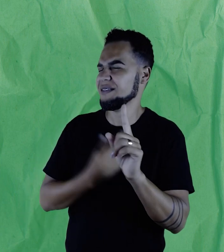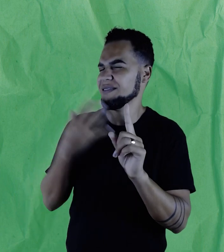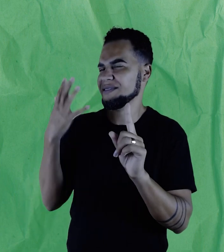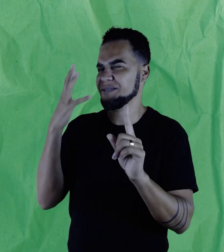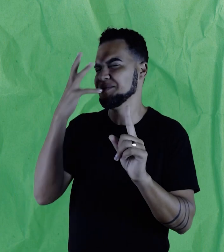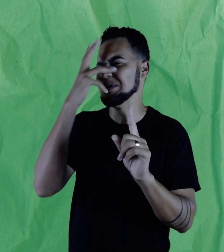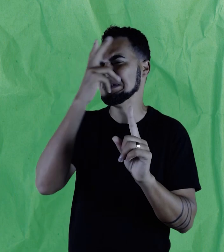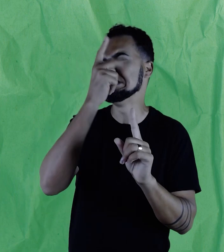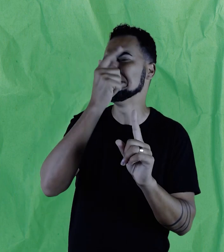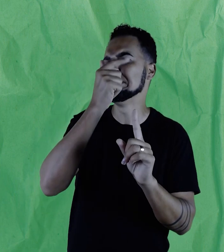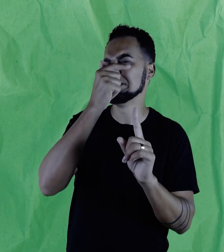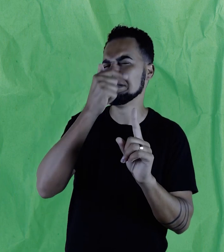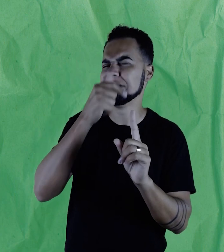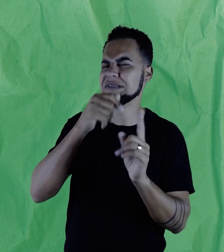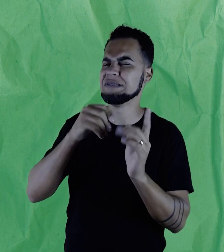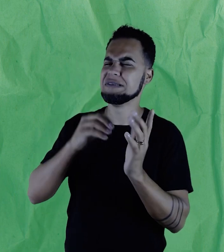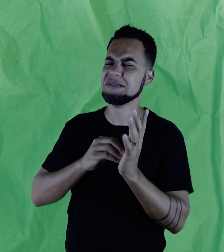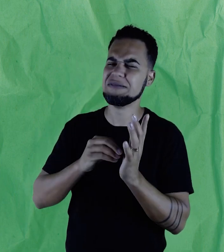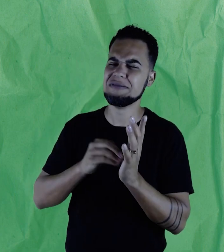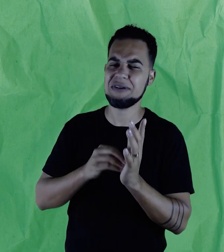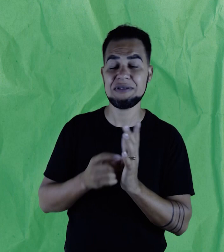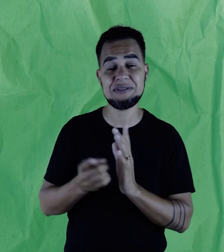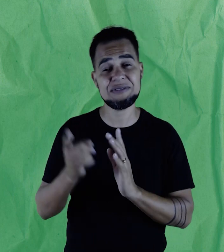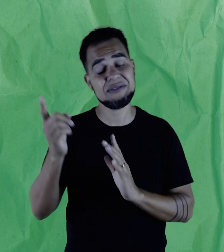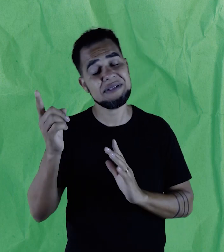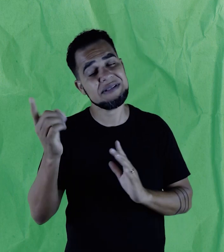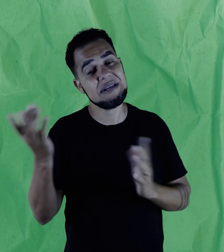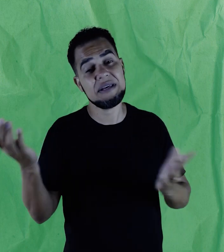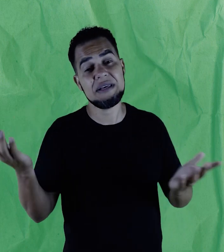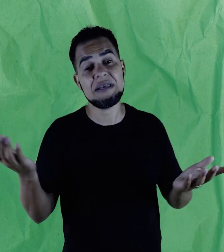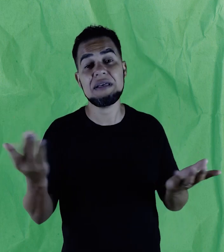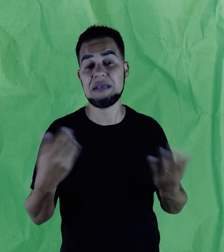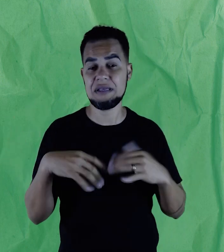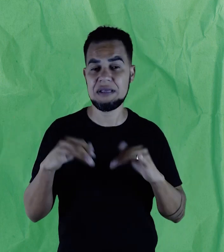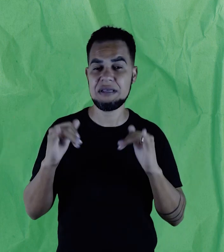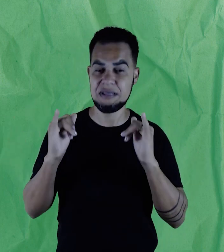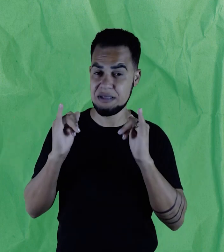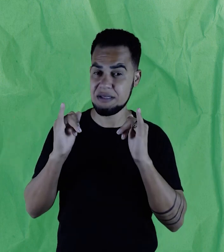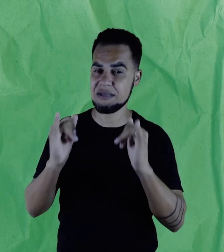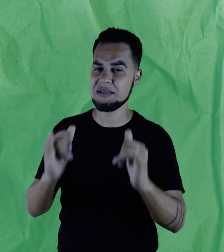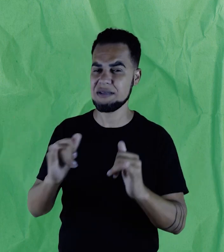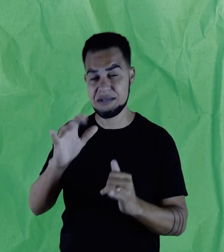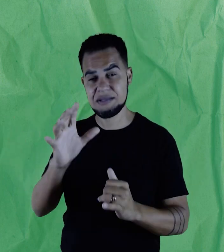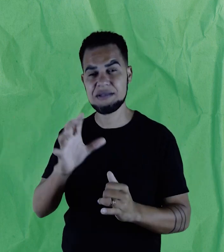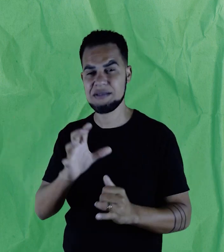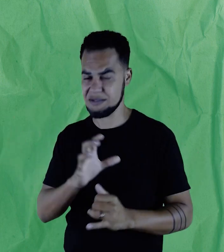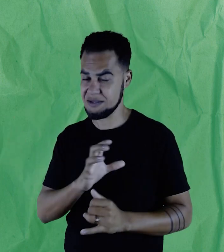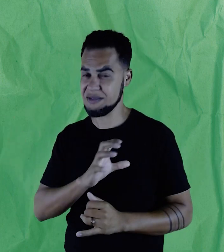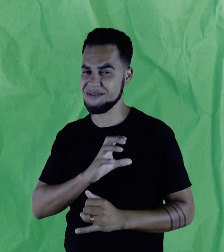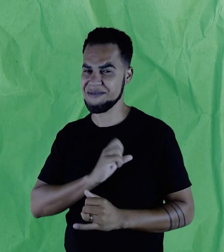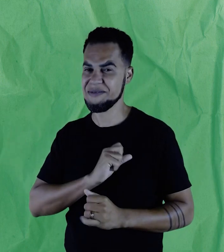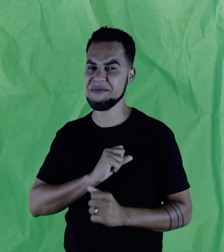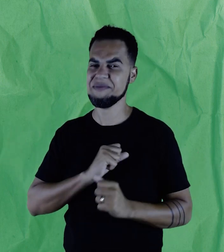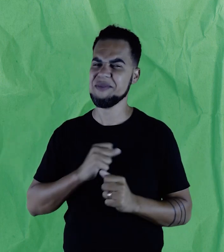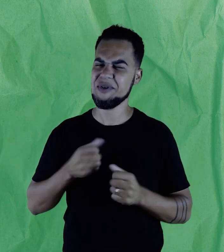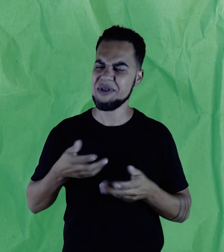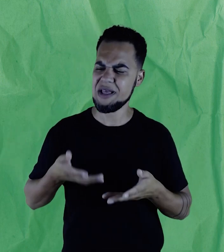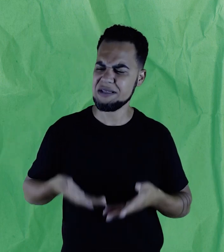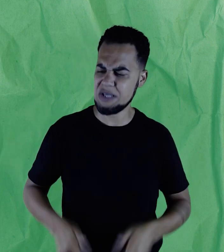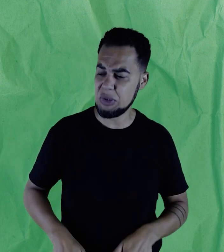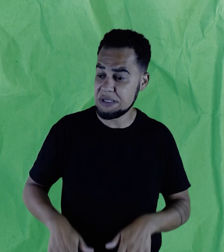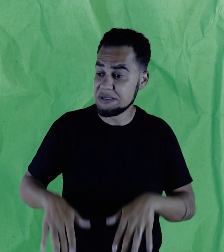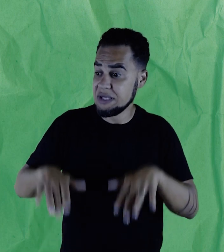sem você, feia não. E dizer que o amor nasceu, cresceu e